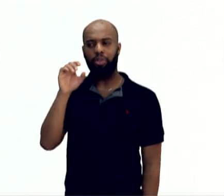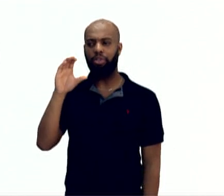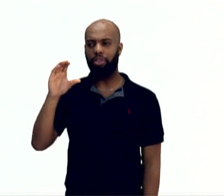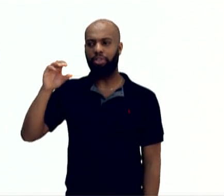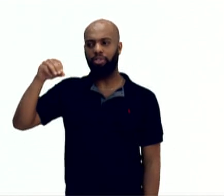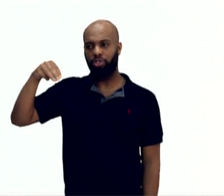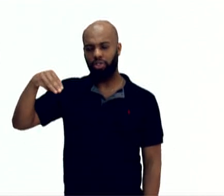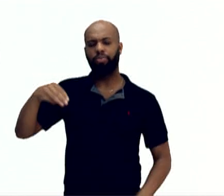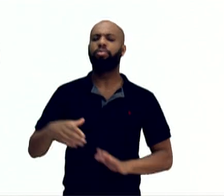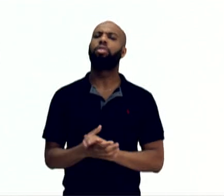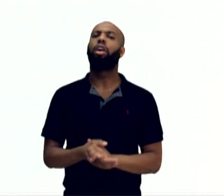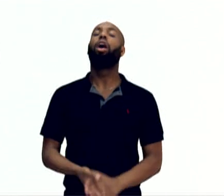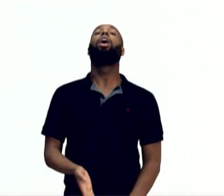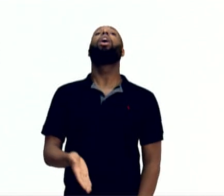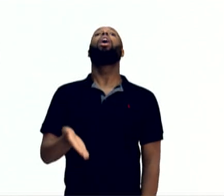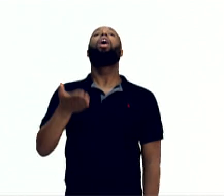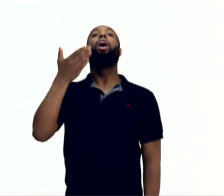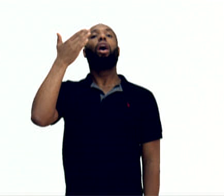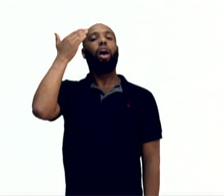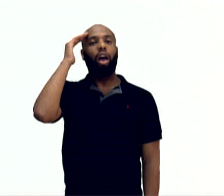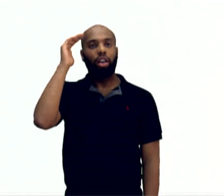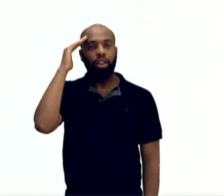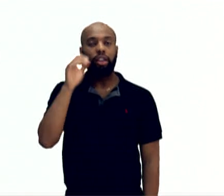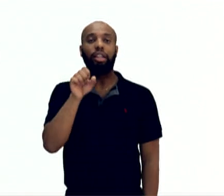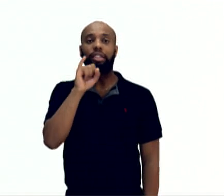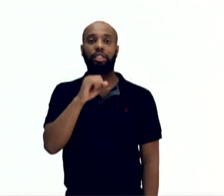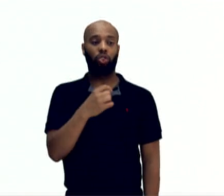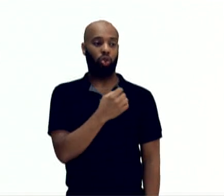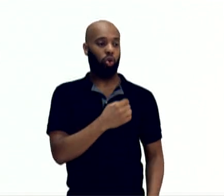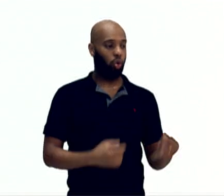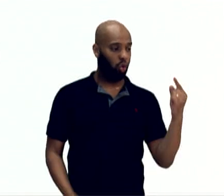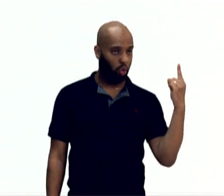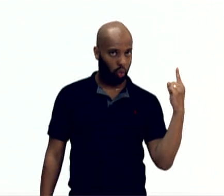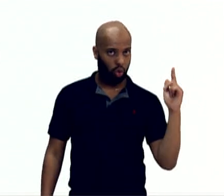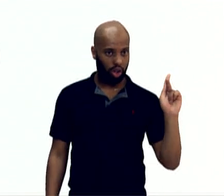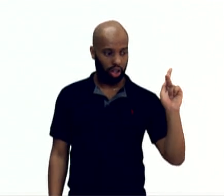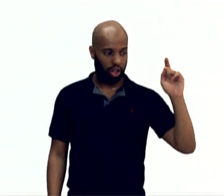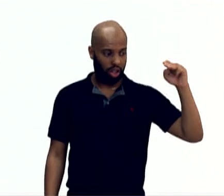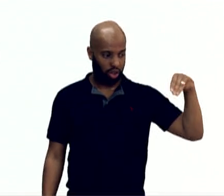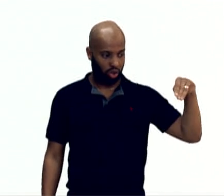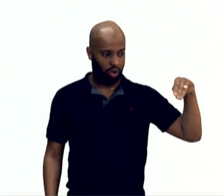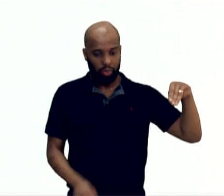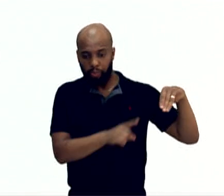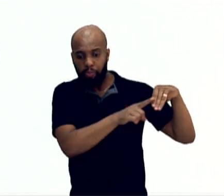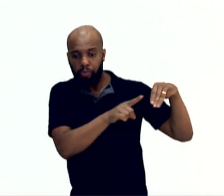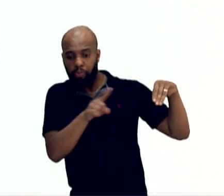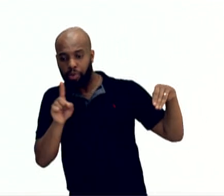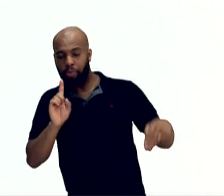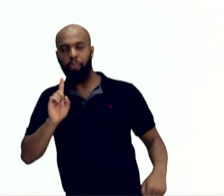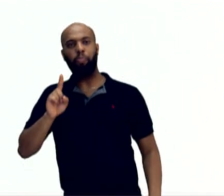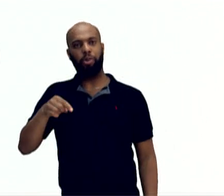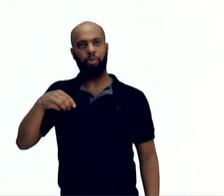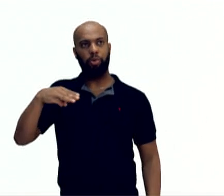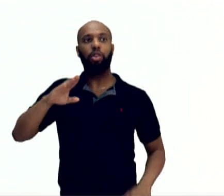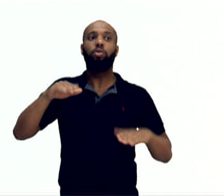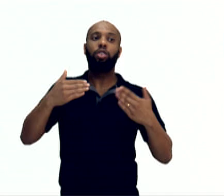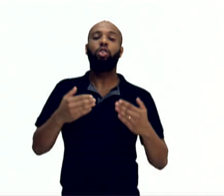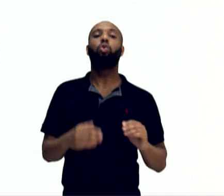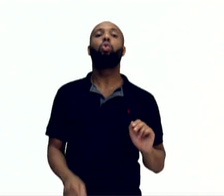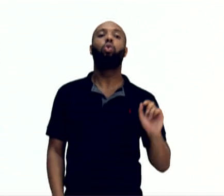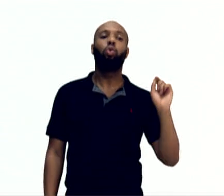Ah, professora, se 1 quilômetro é 1.000 metros e 1 metro é 100 centímetros, então 1 quilômetro